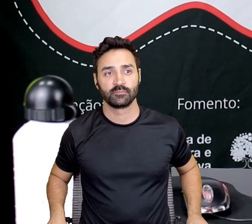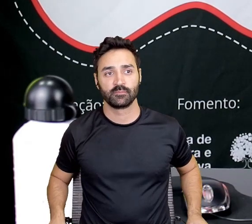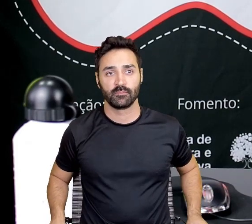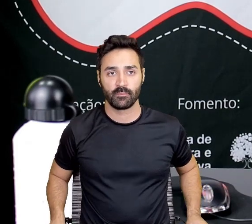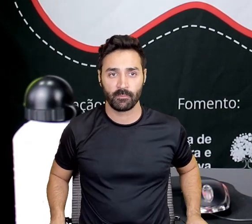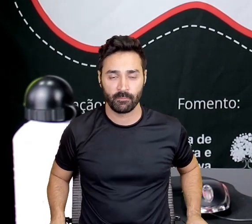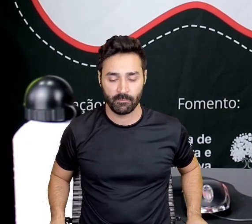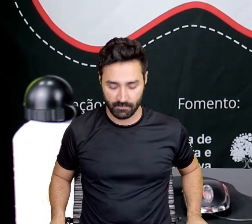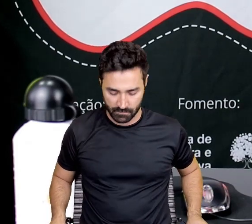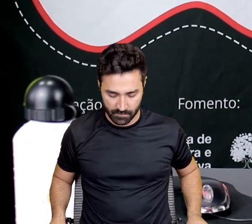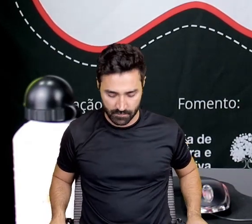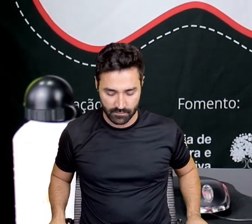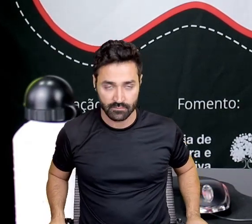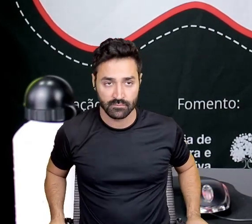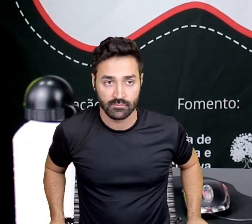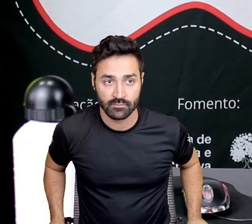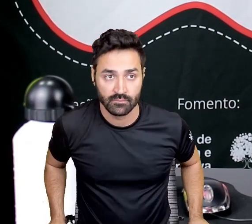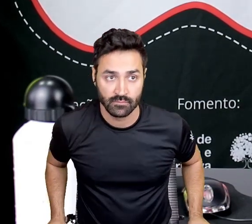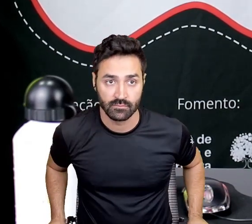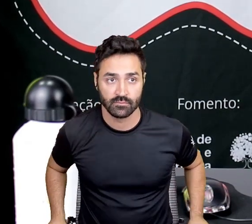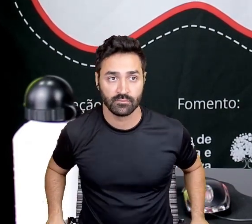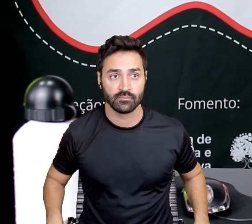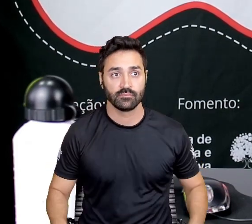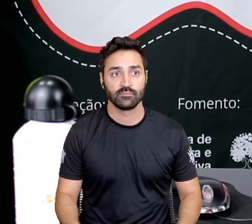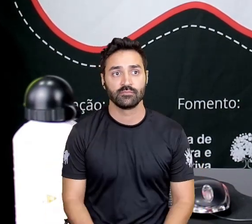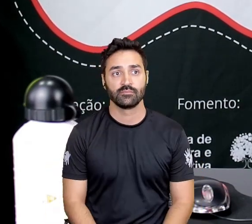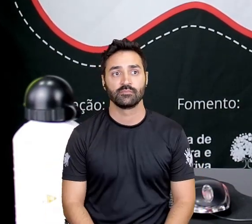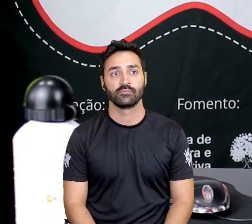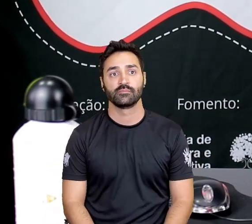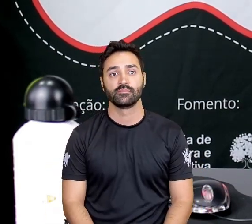Cauara, não tô te ouvindo.